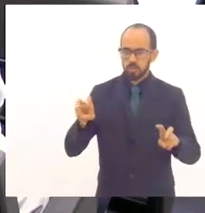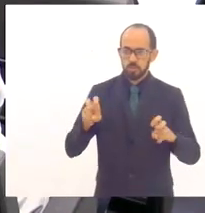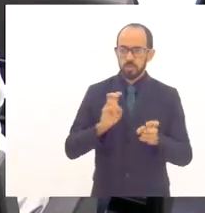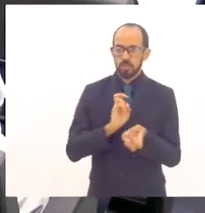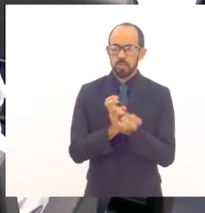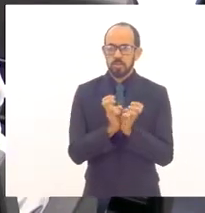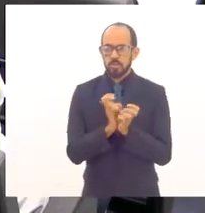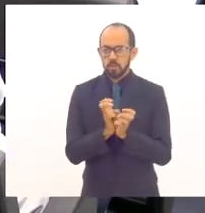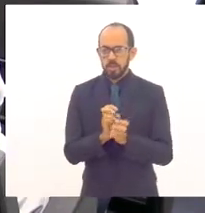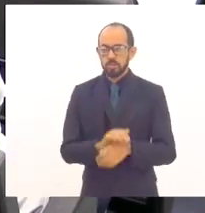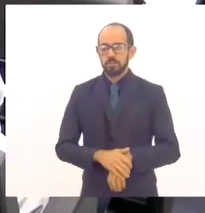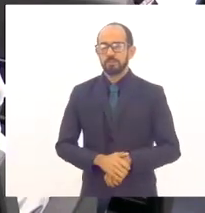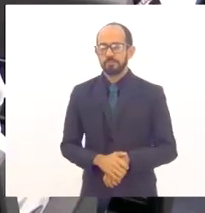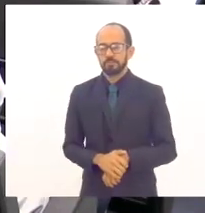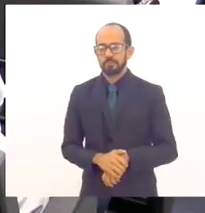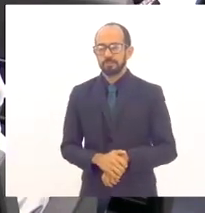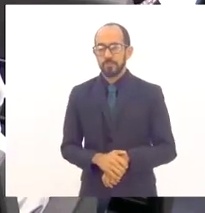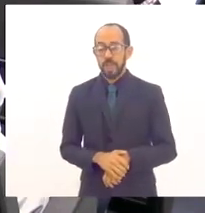tá bom.